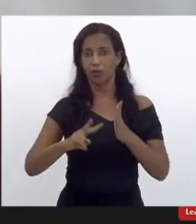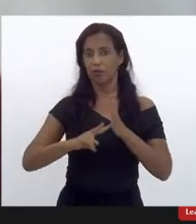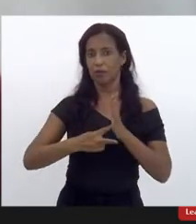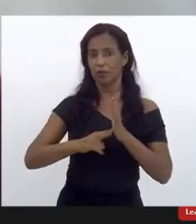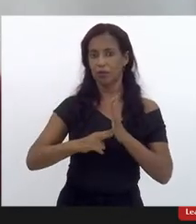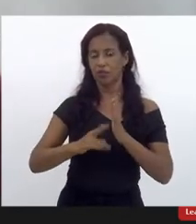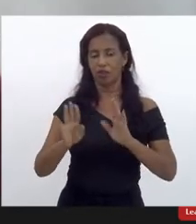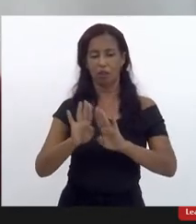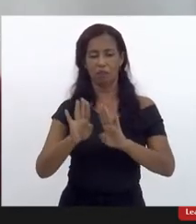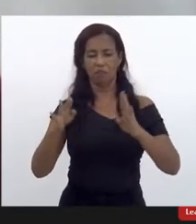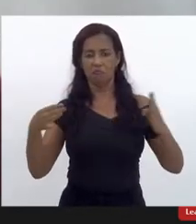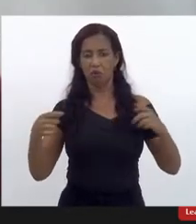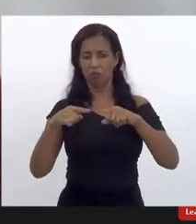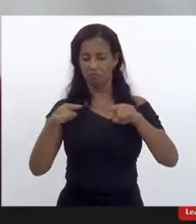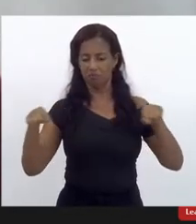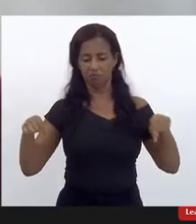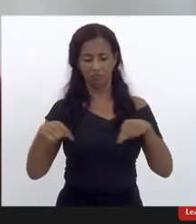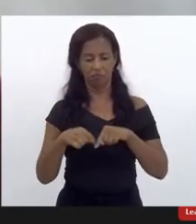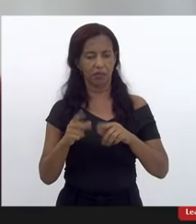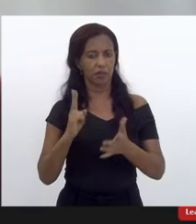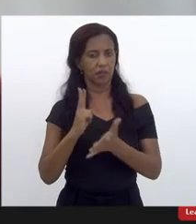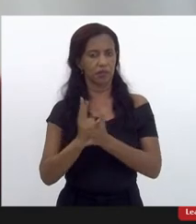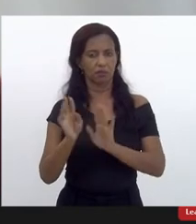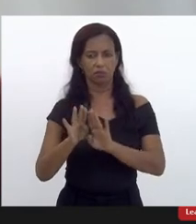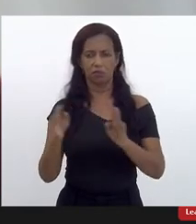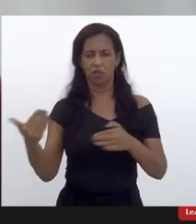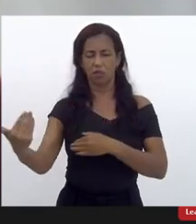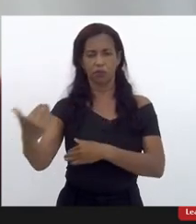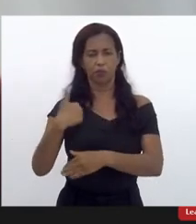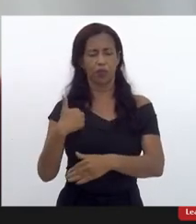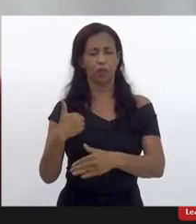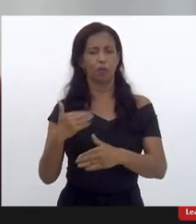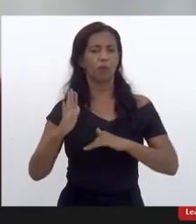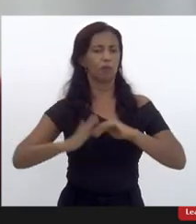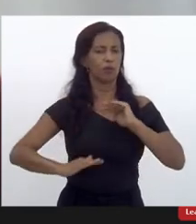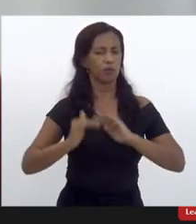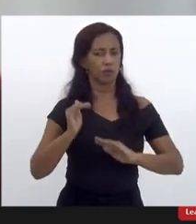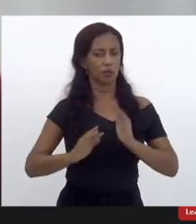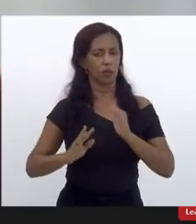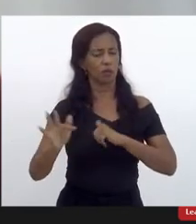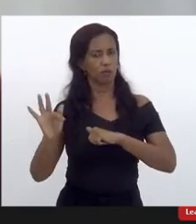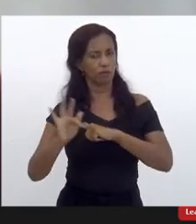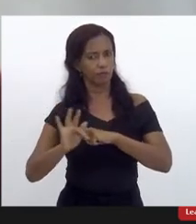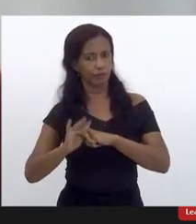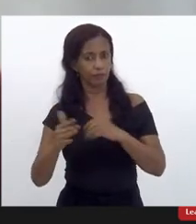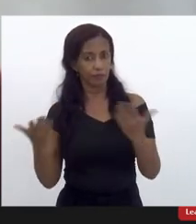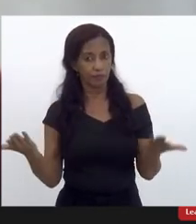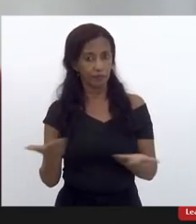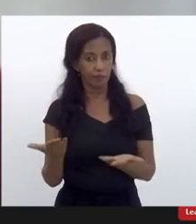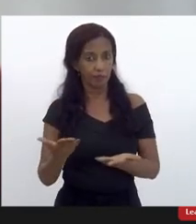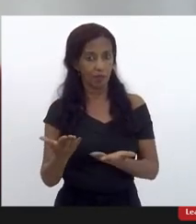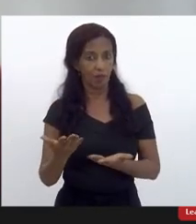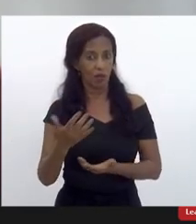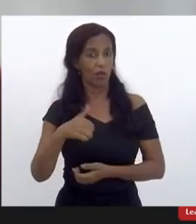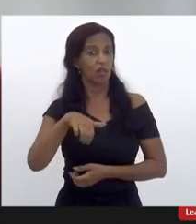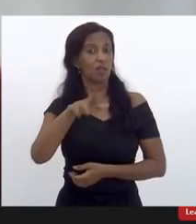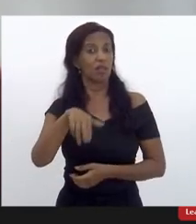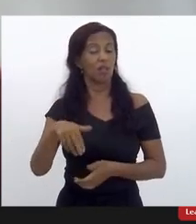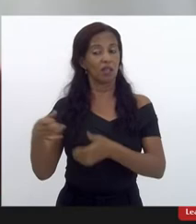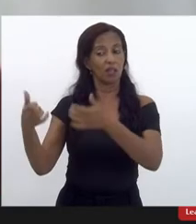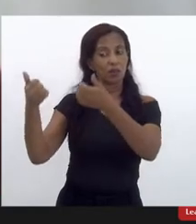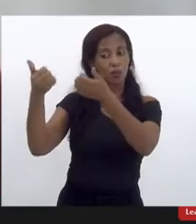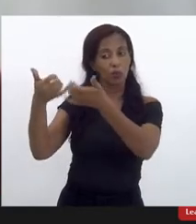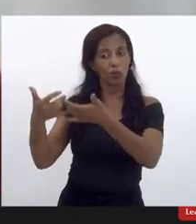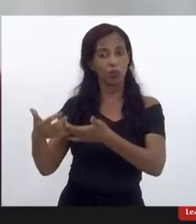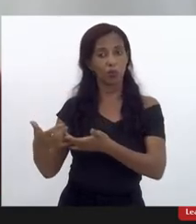as portas da minha sala estão sempre abertas para receber o profissional da rede FAETEC. Agora, quem define